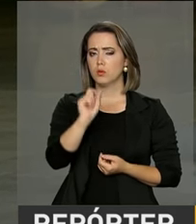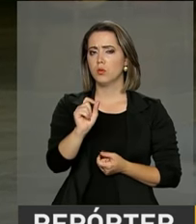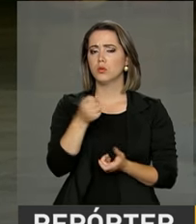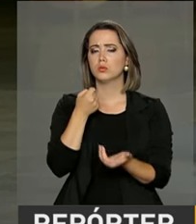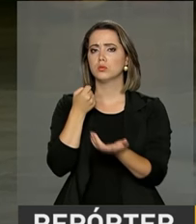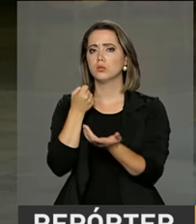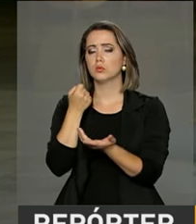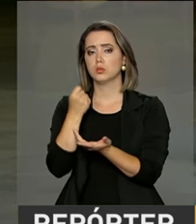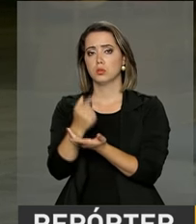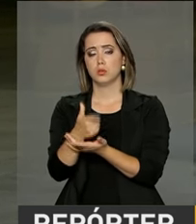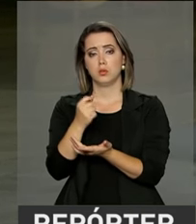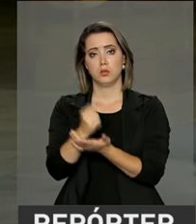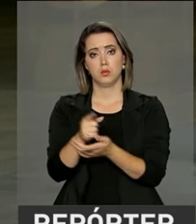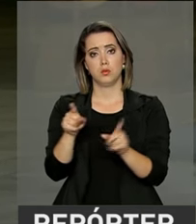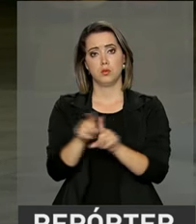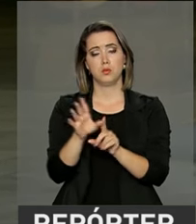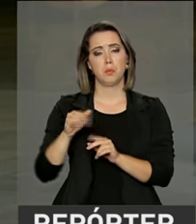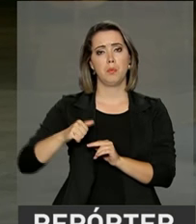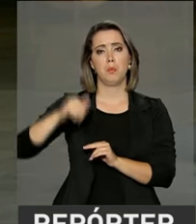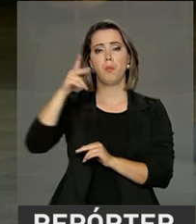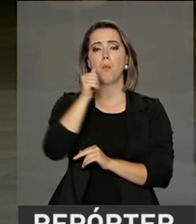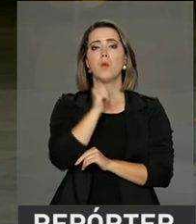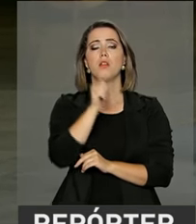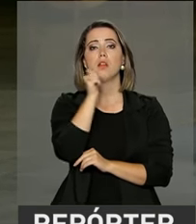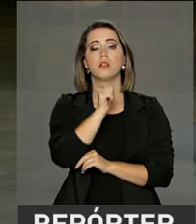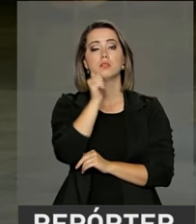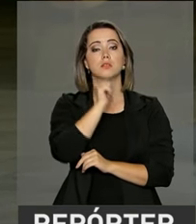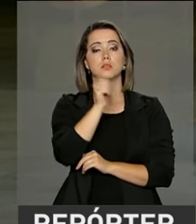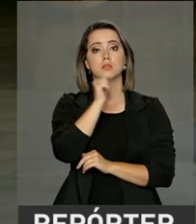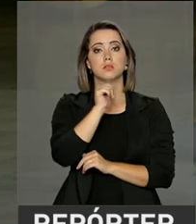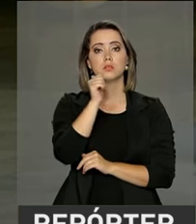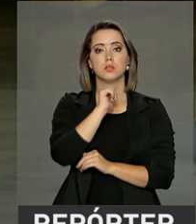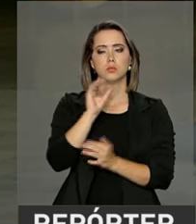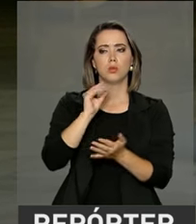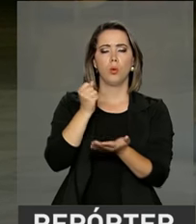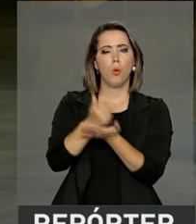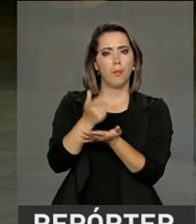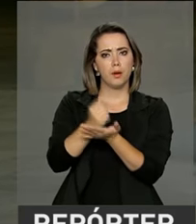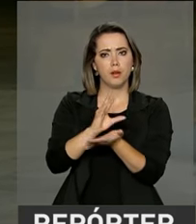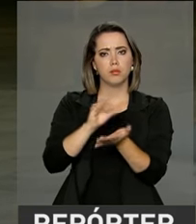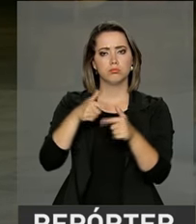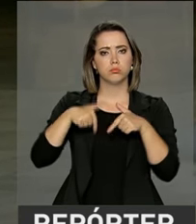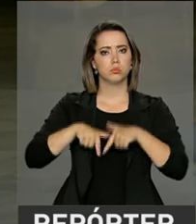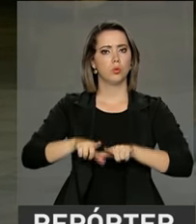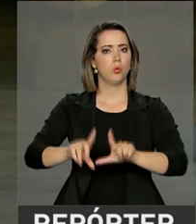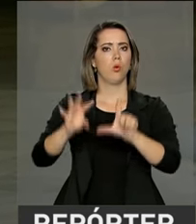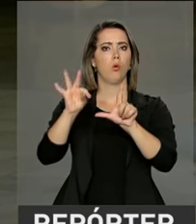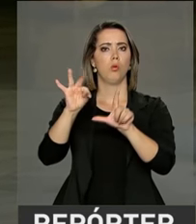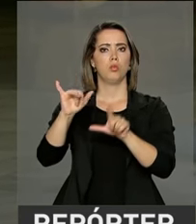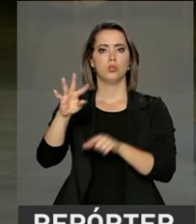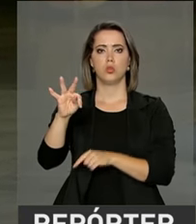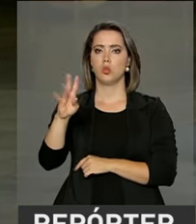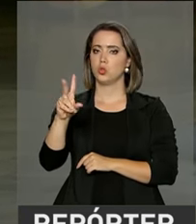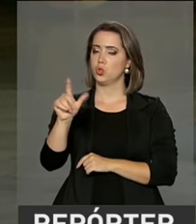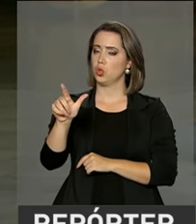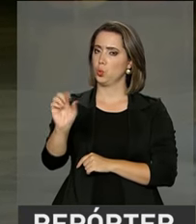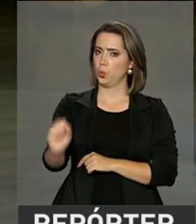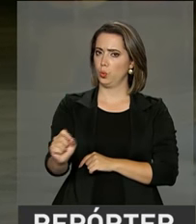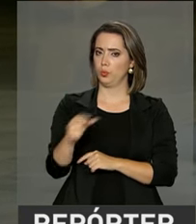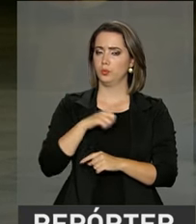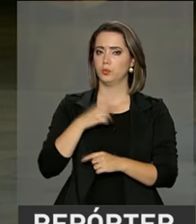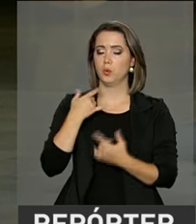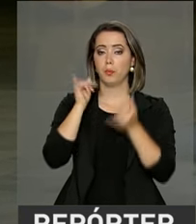do Tesouro Direto, essa maioria de mulheres como investidoras desses títulos no mês passado se deve a